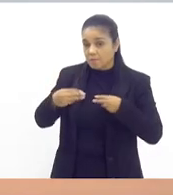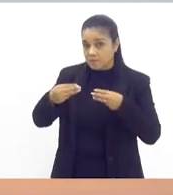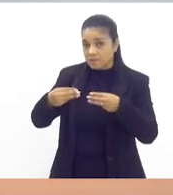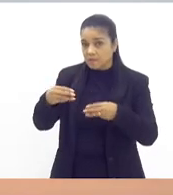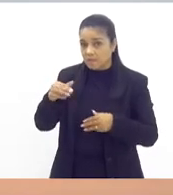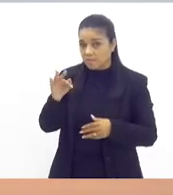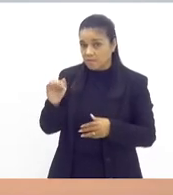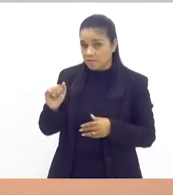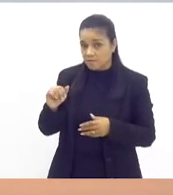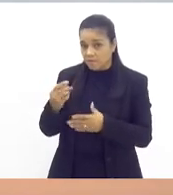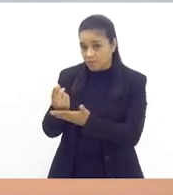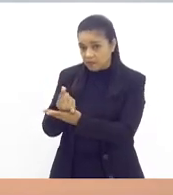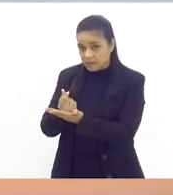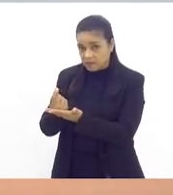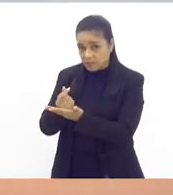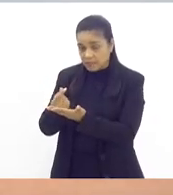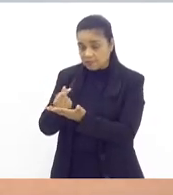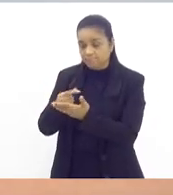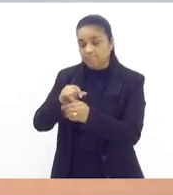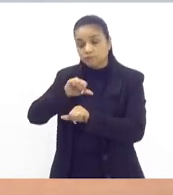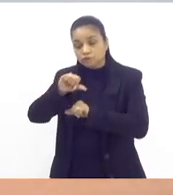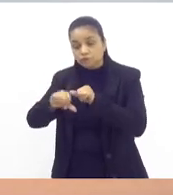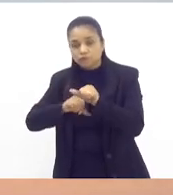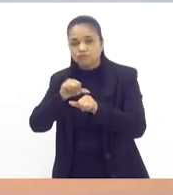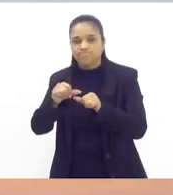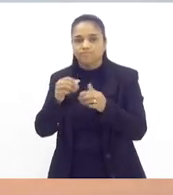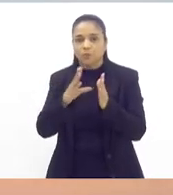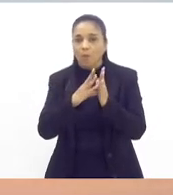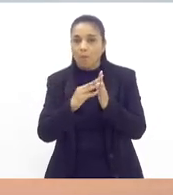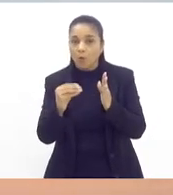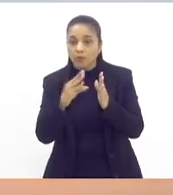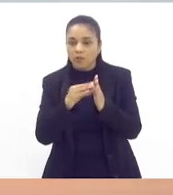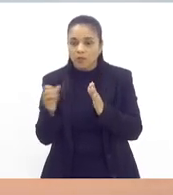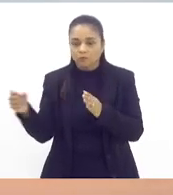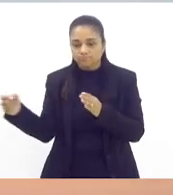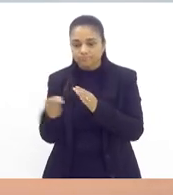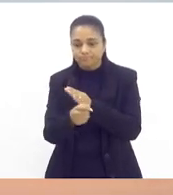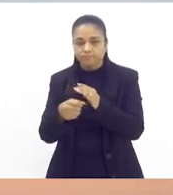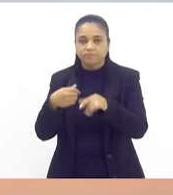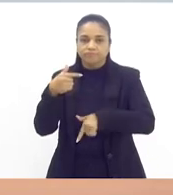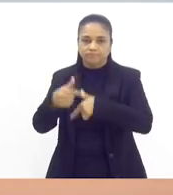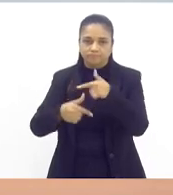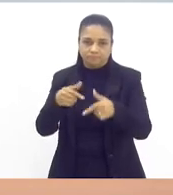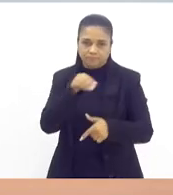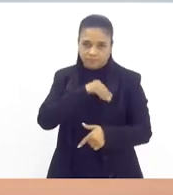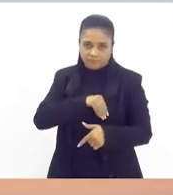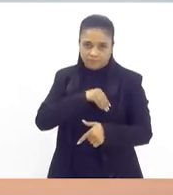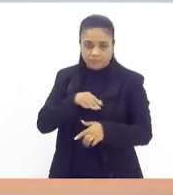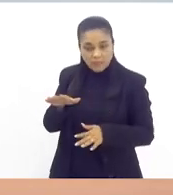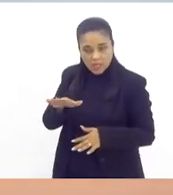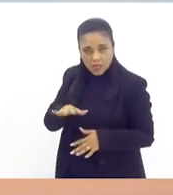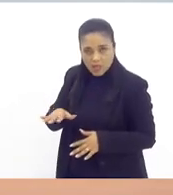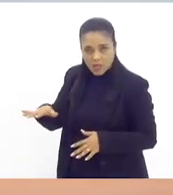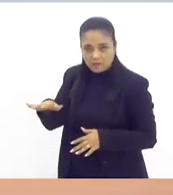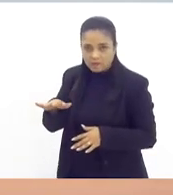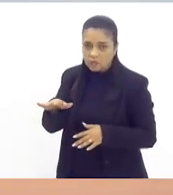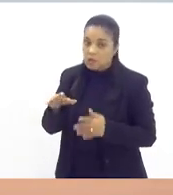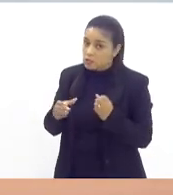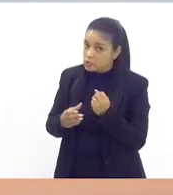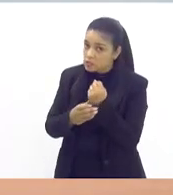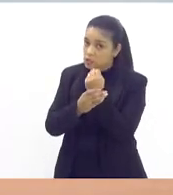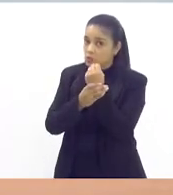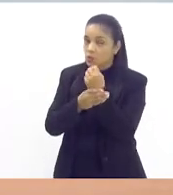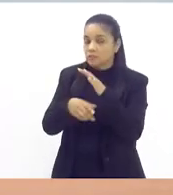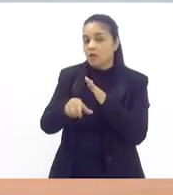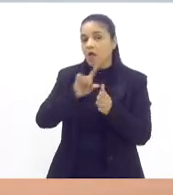modelo diferente de geração de emprego e renda na região. Mas a gente tem que fazer isso com muita segurança para não dizer que vai desmontar alguma coisa que